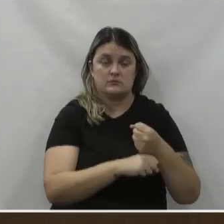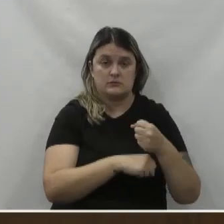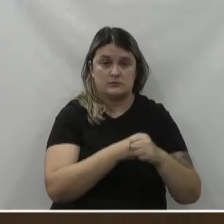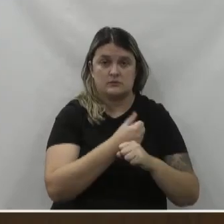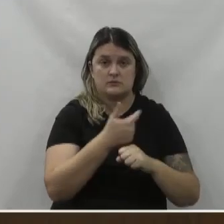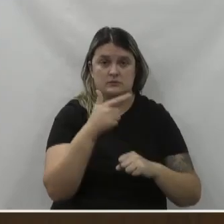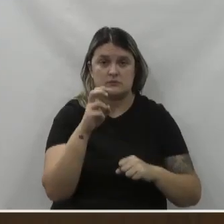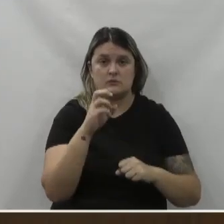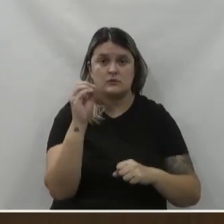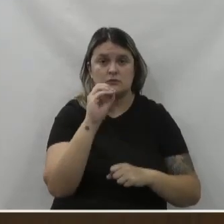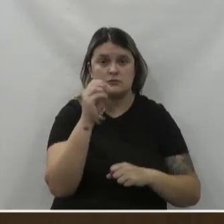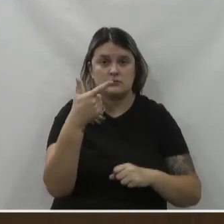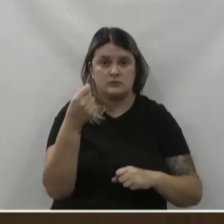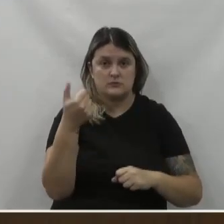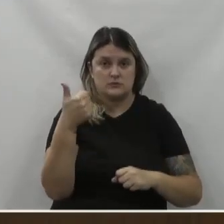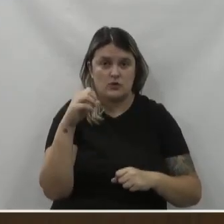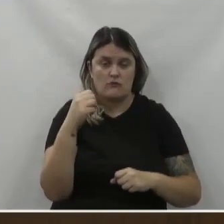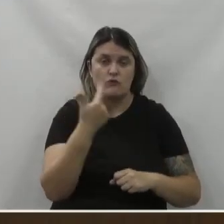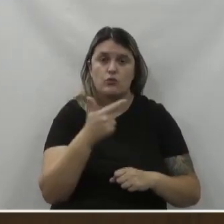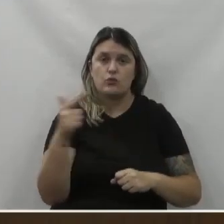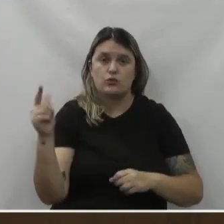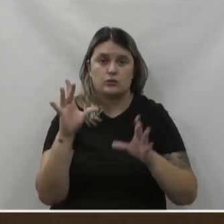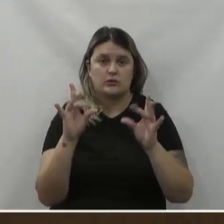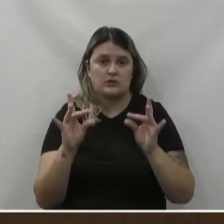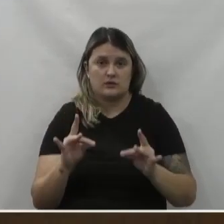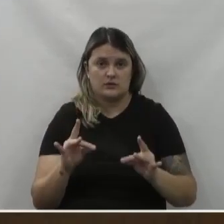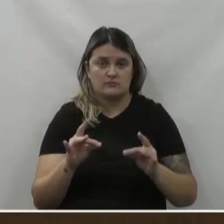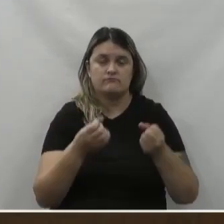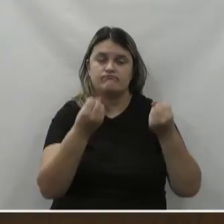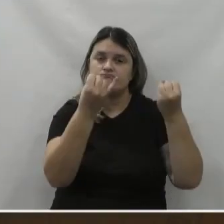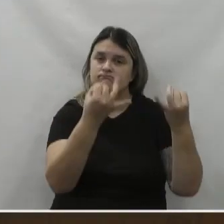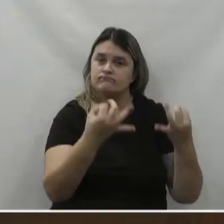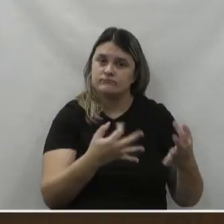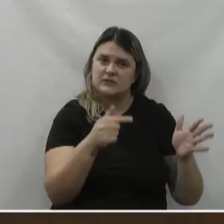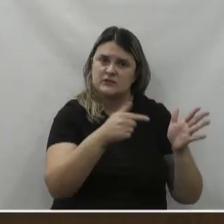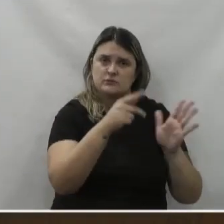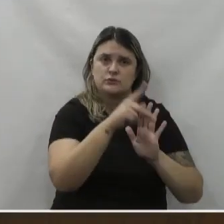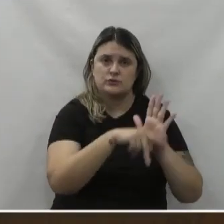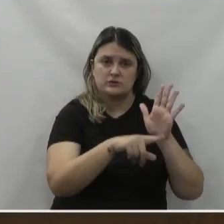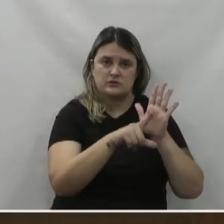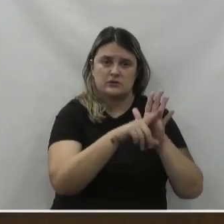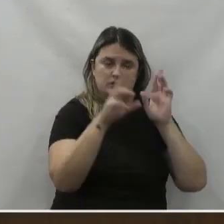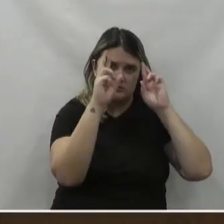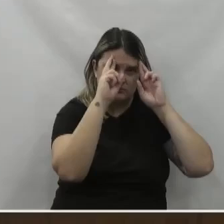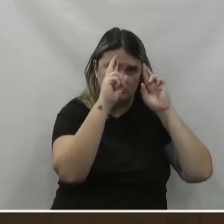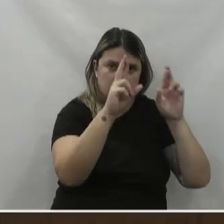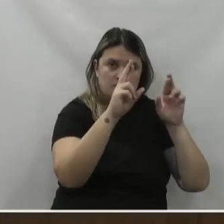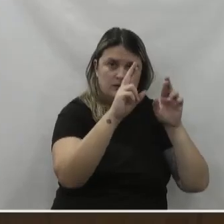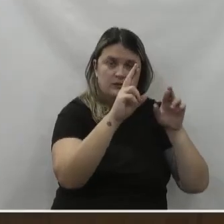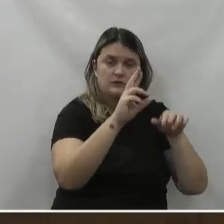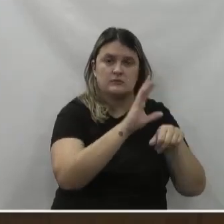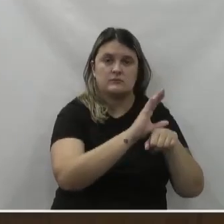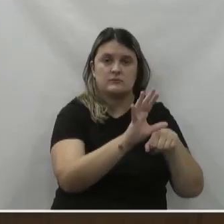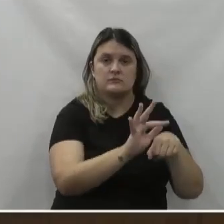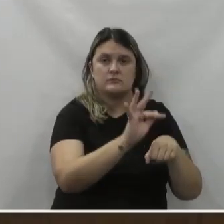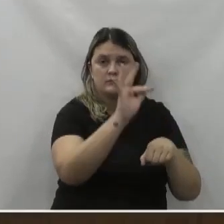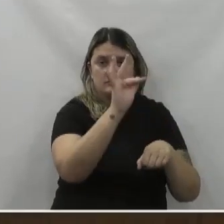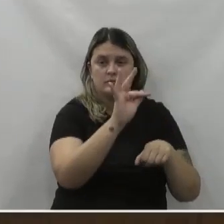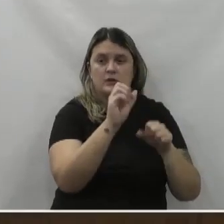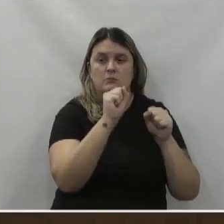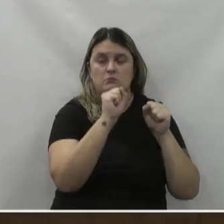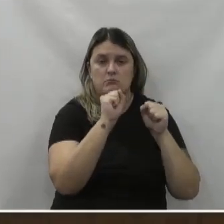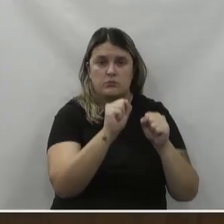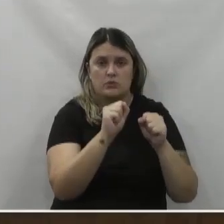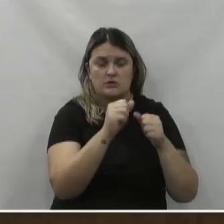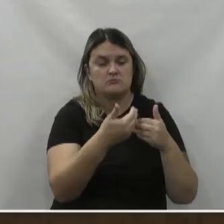outubro de 2019 e dá outras providências. Fundamentação. O projeto de lei é legal e constitucional, devendo o